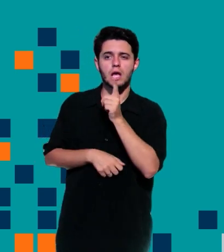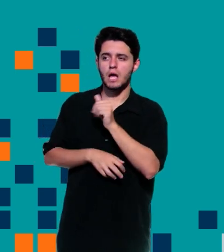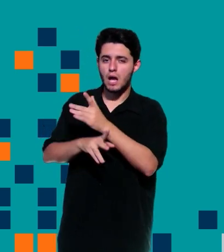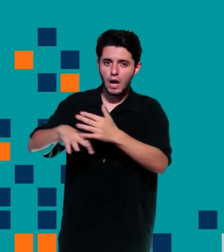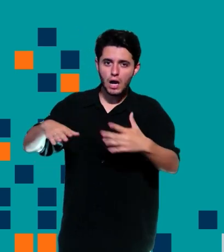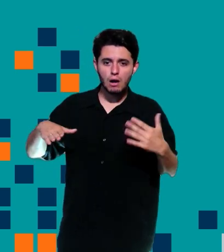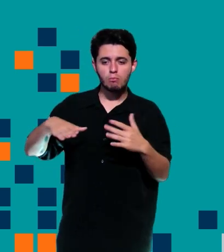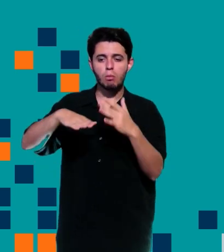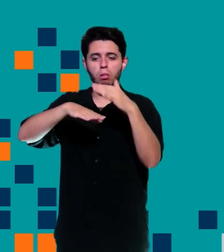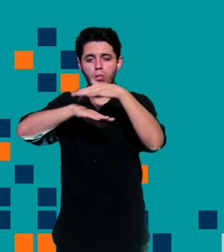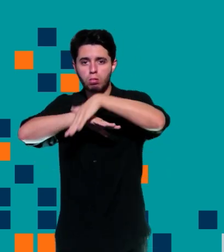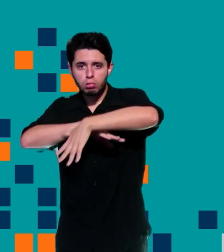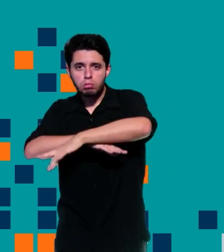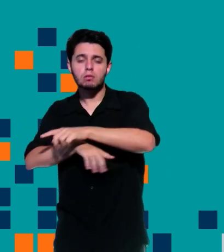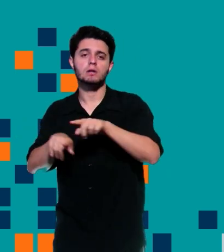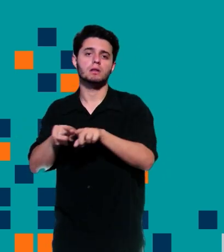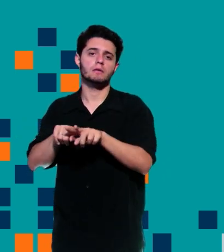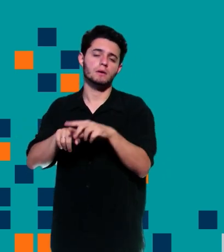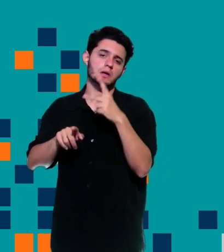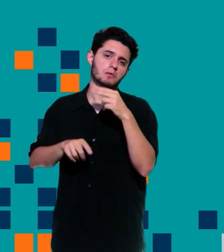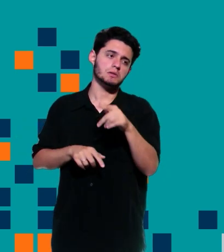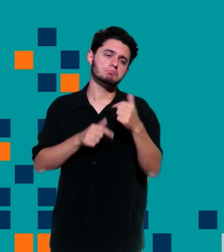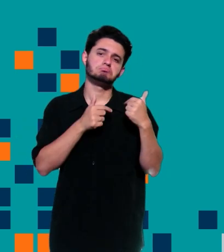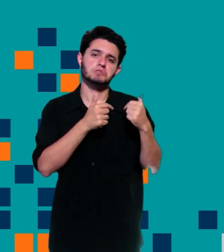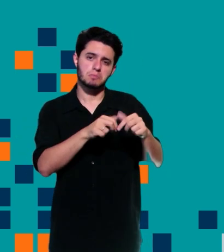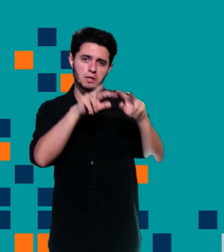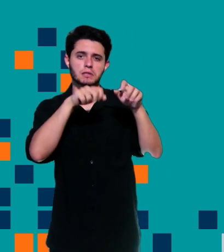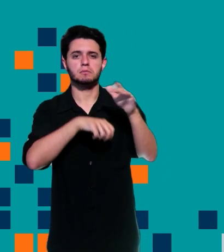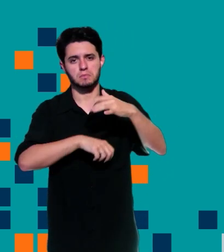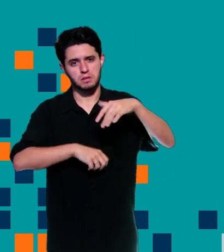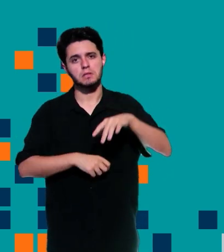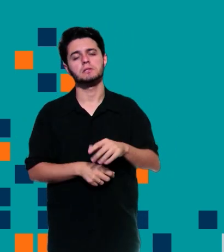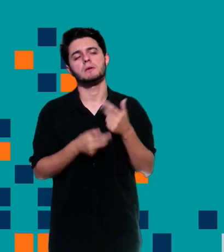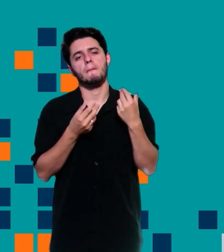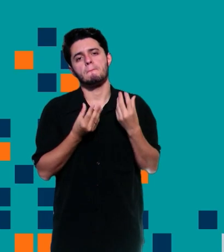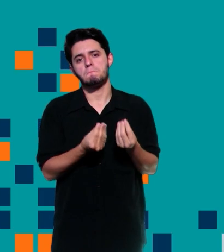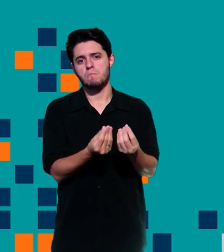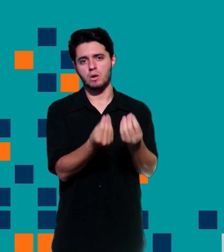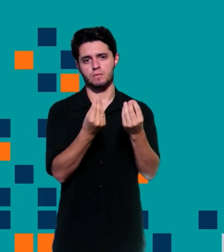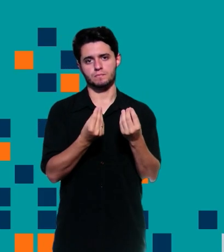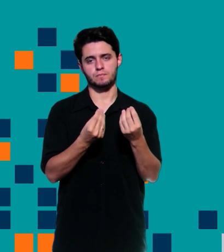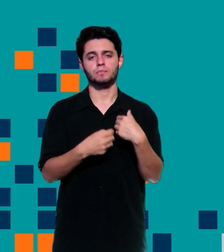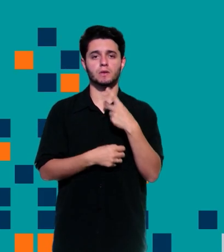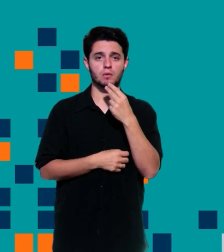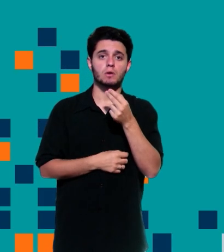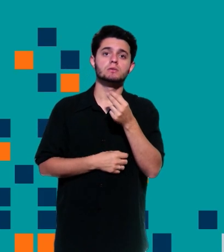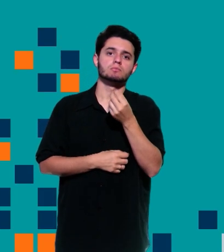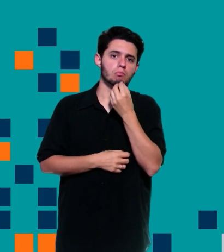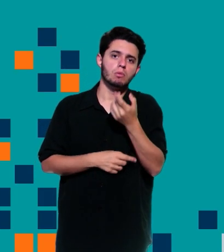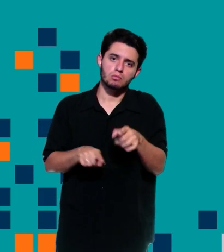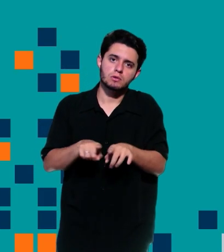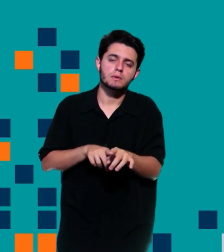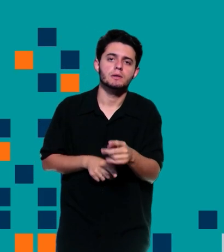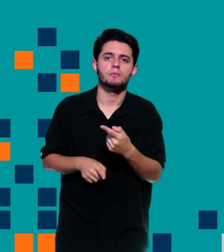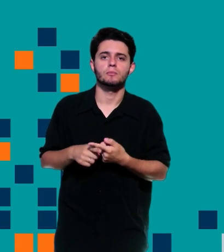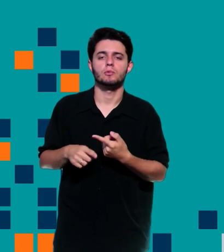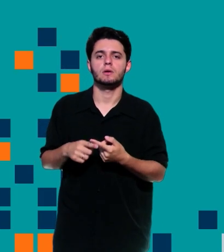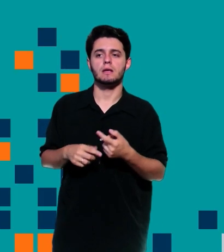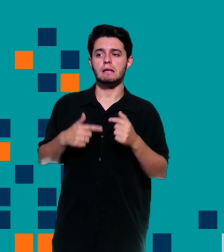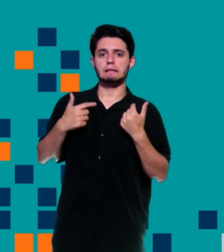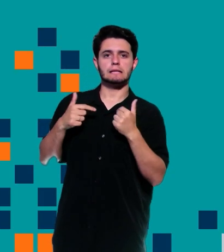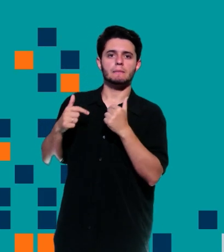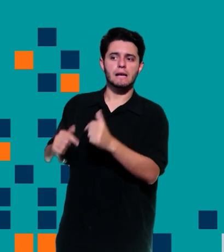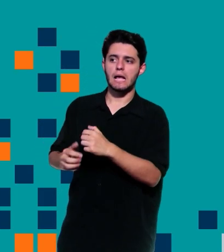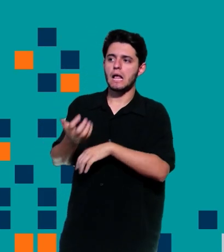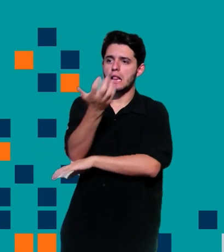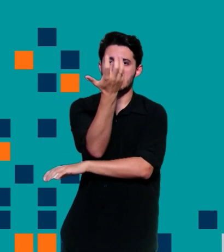vai trabalhar muito esse tema. E é interessante como que vai aumentando a escala. O paisagismo era do Burle Marx, e na verdade,